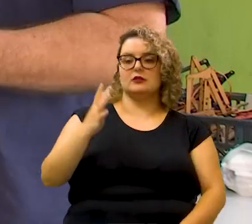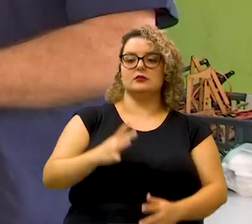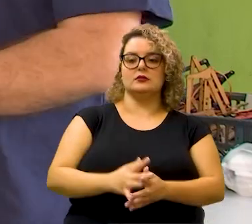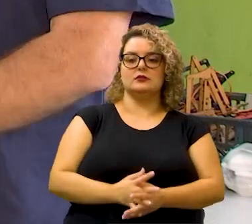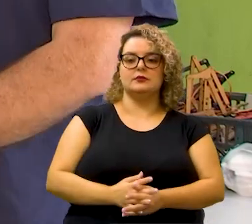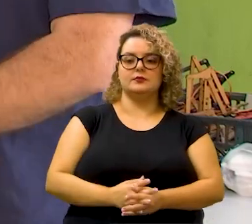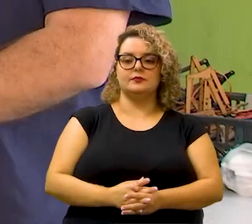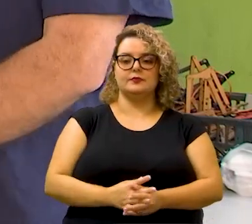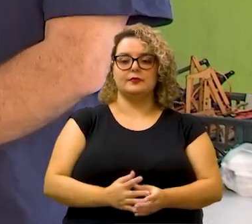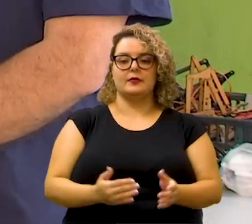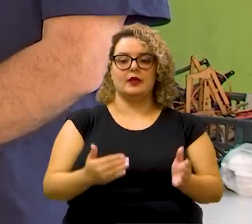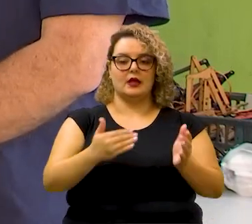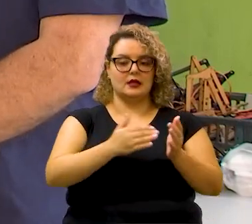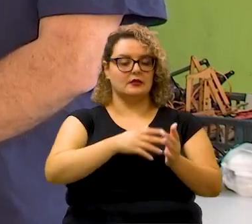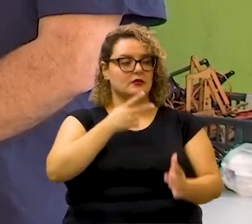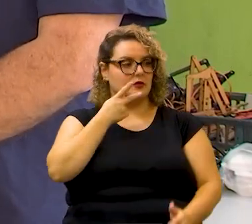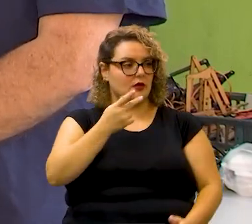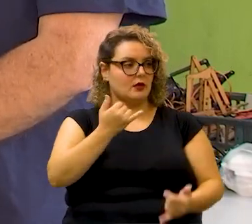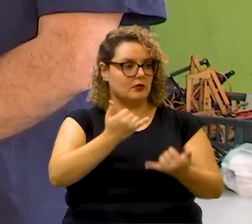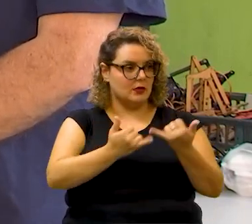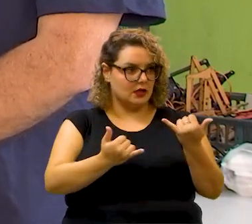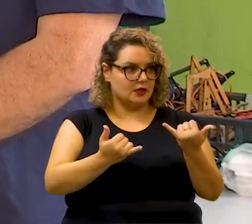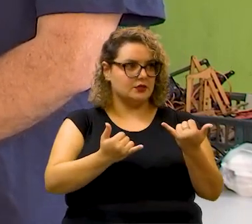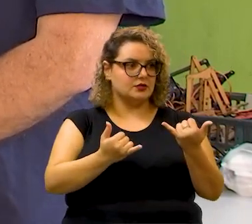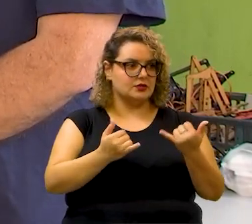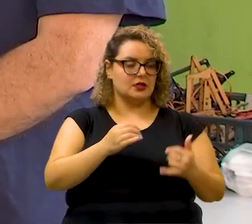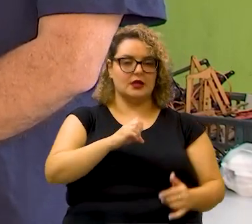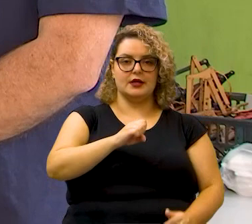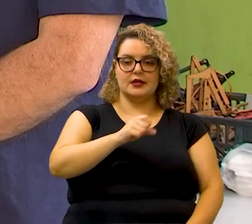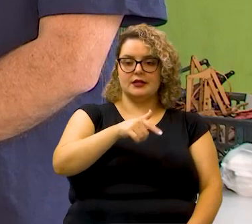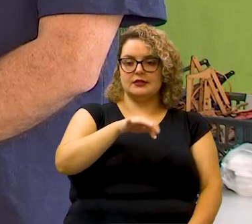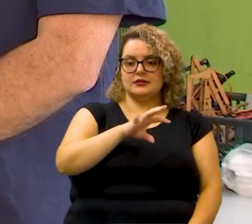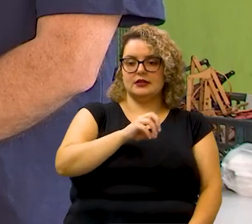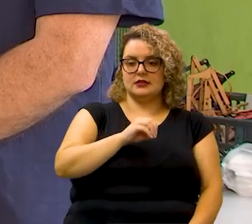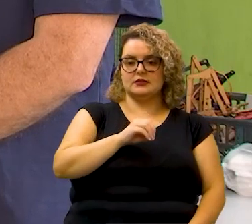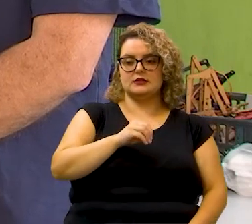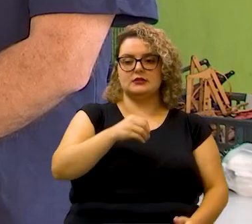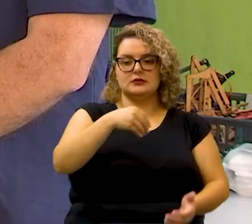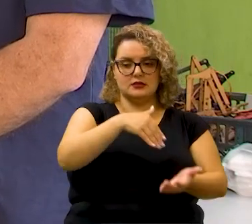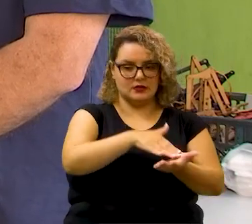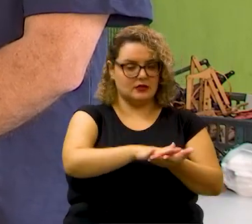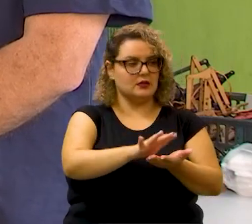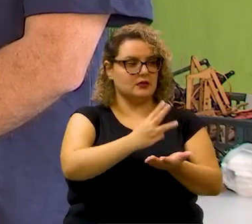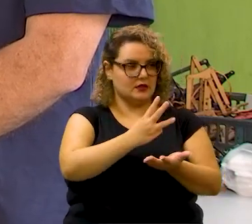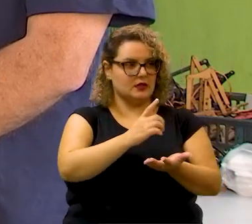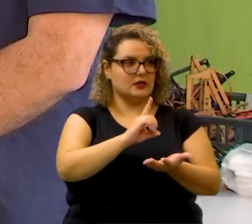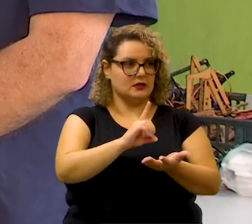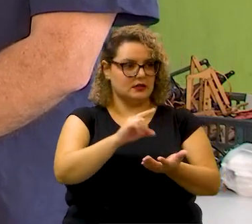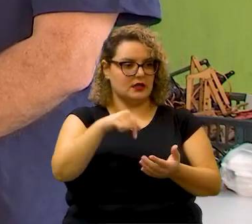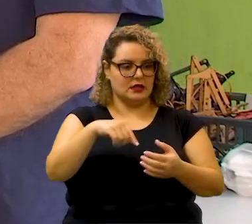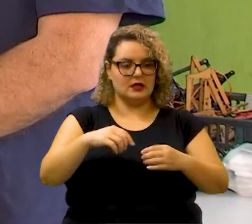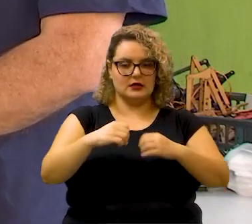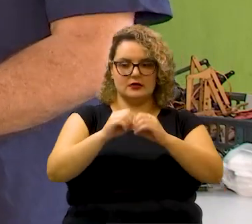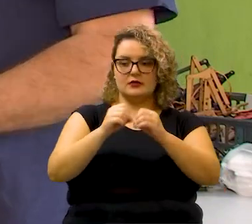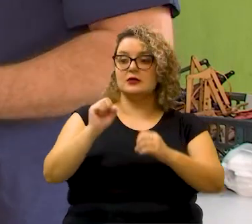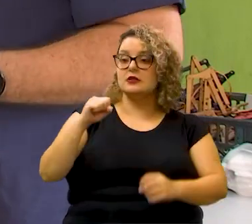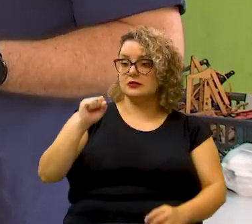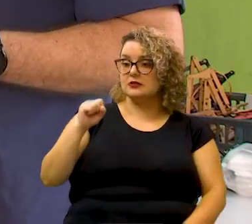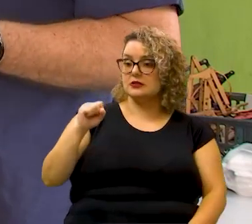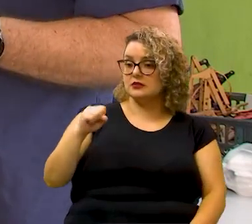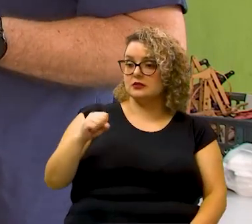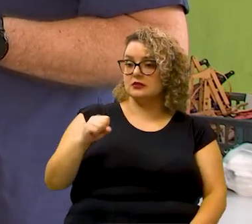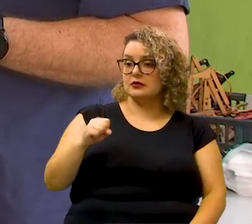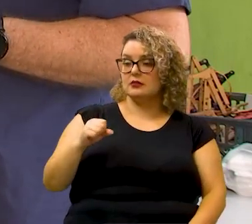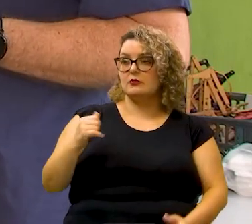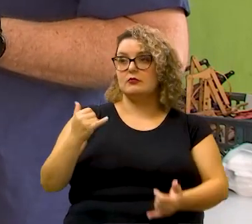vai acontecendo. Até você disse que partes da estação foram impressas na impressora 3D aqui do laboratório.